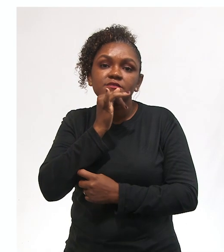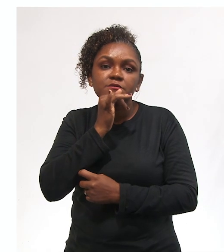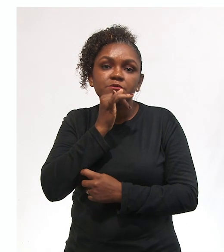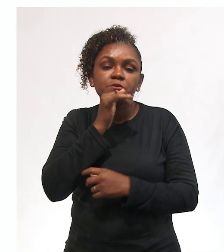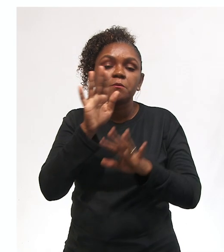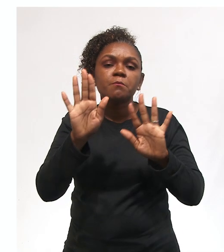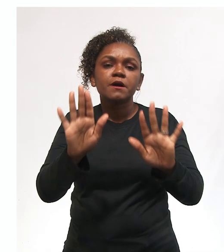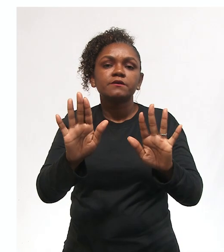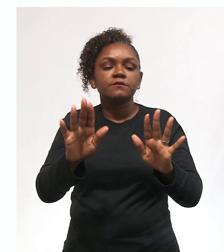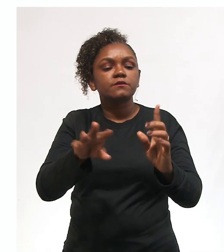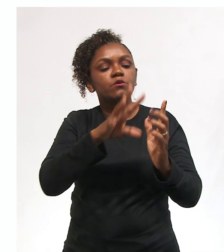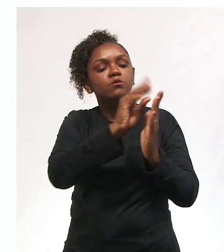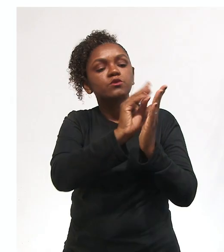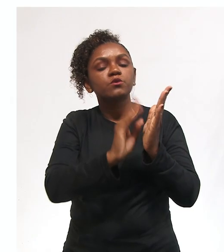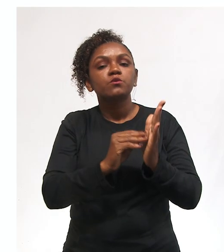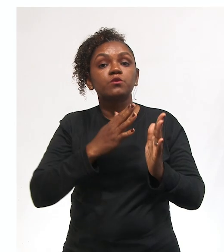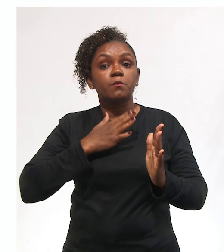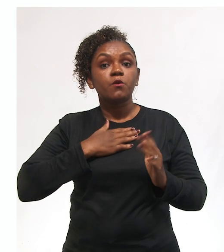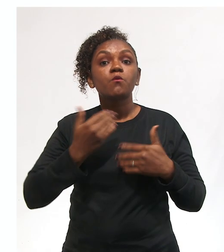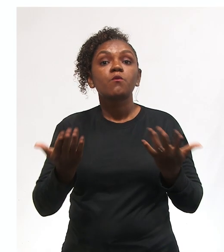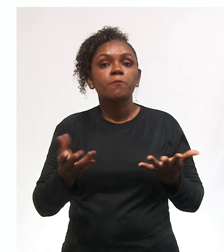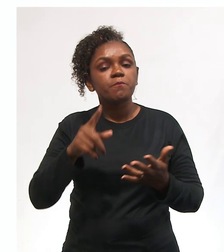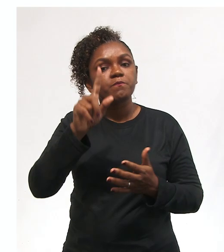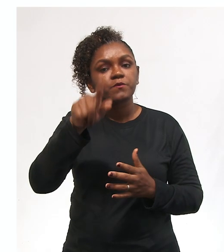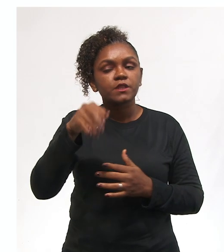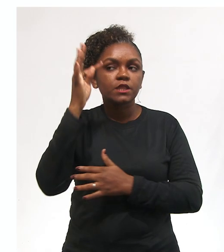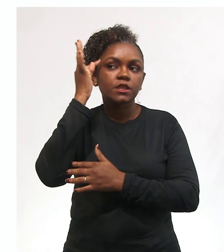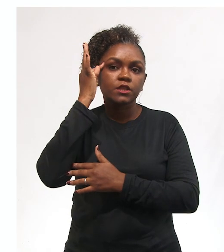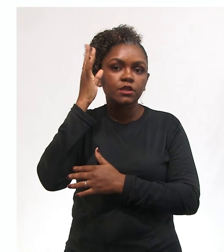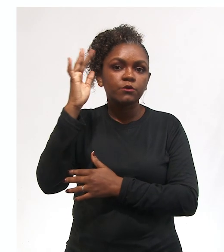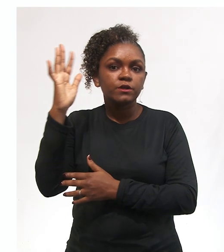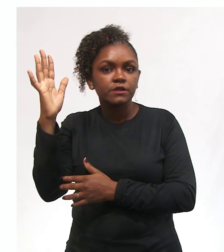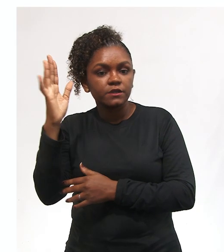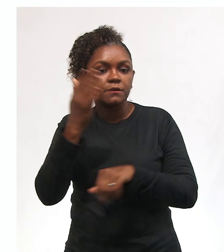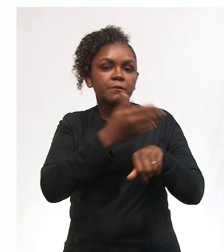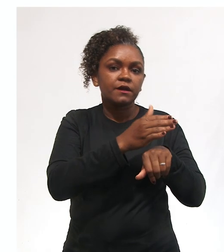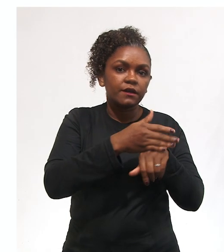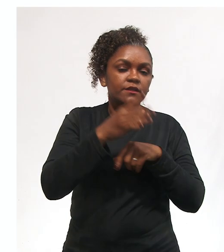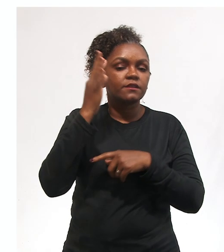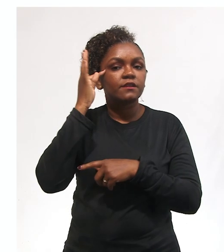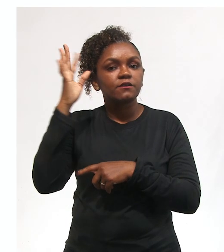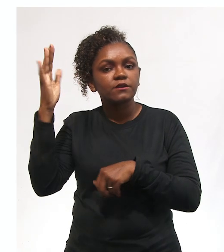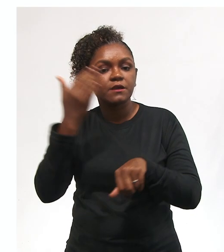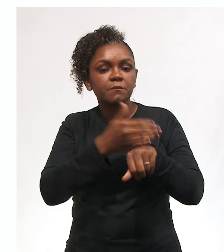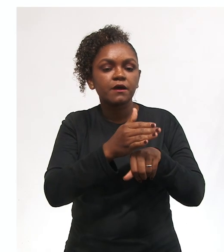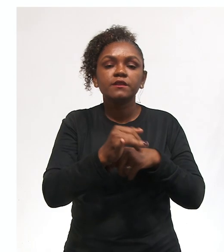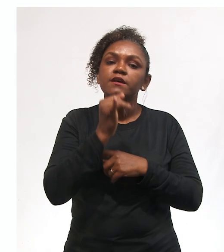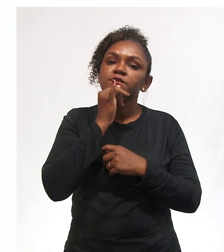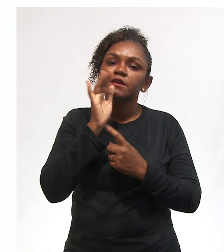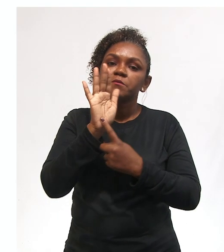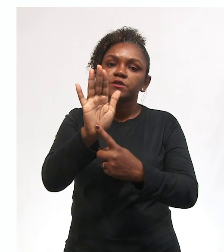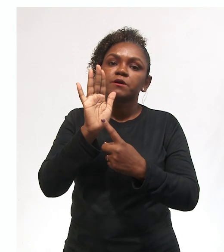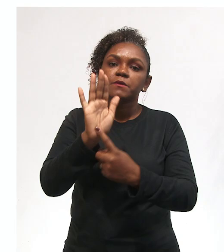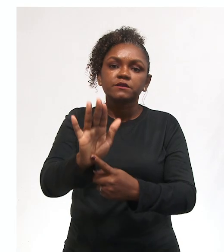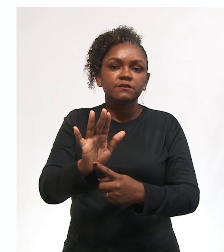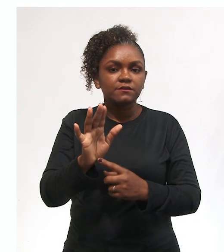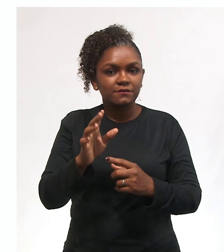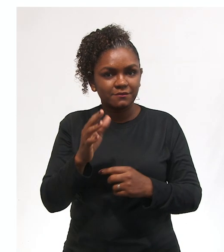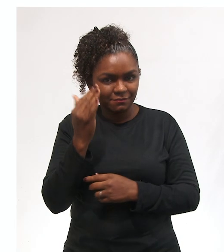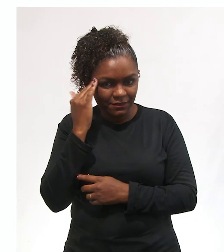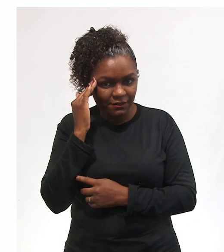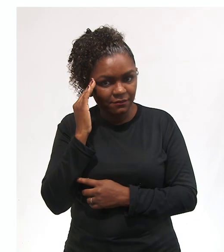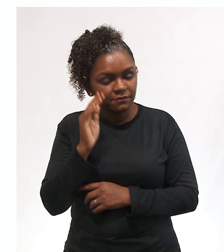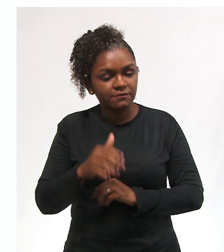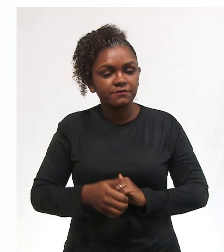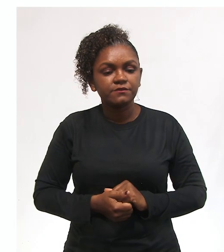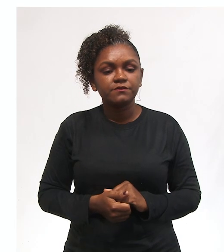qual é o conteúdo que eu trouxe? Então, eu trouxe um pouco de teoria e sempre trazendo prática, dando exemplos. Esse é meu